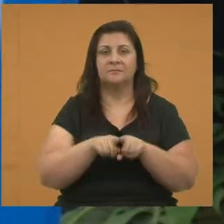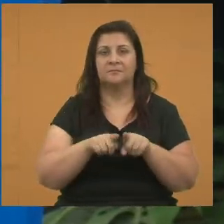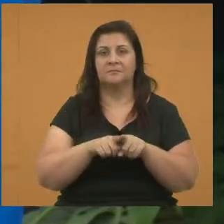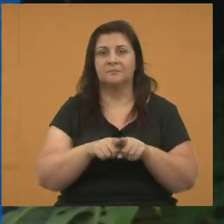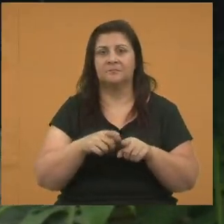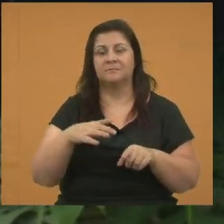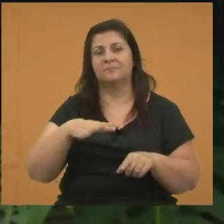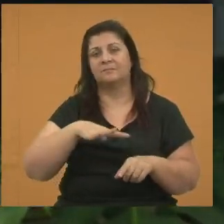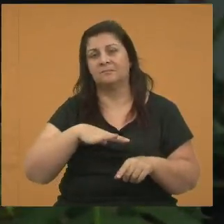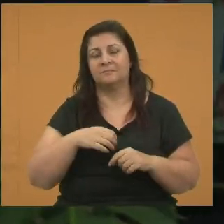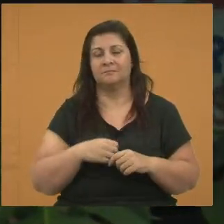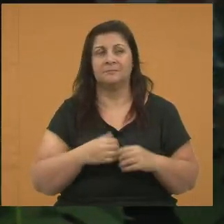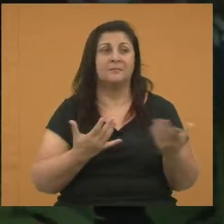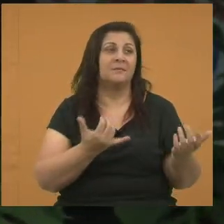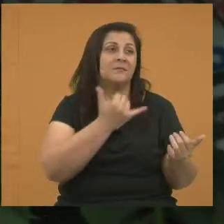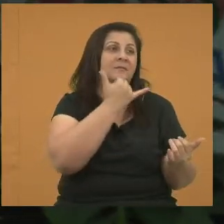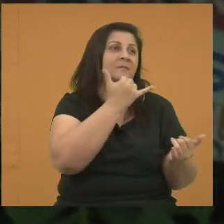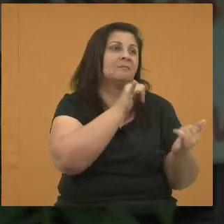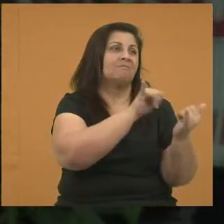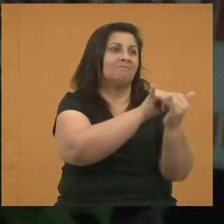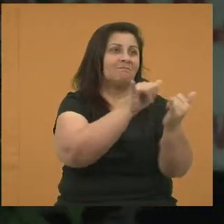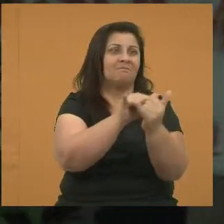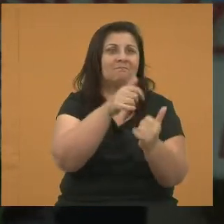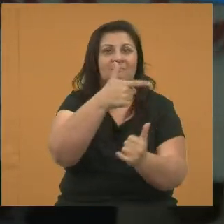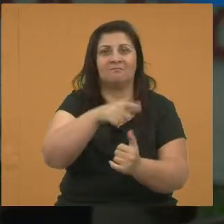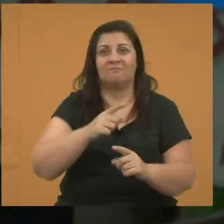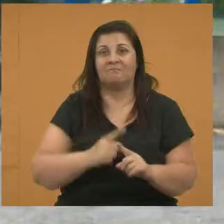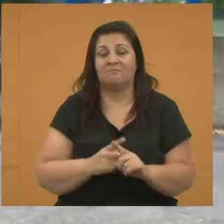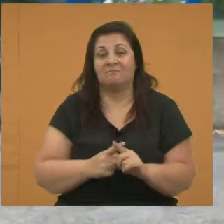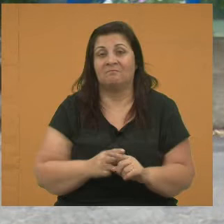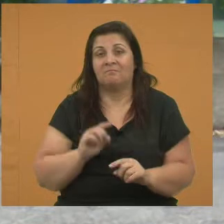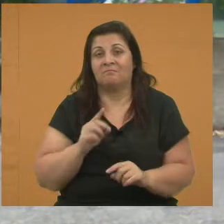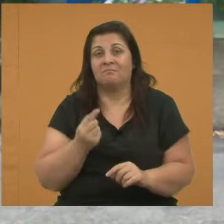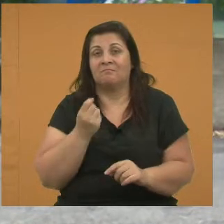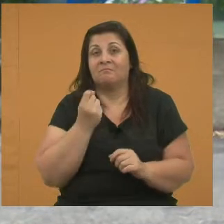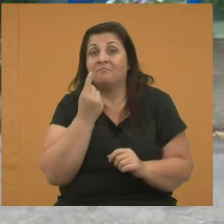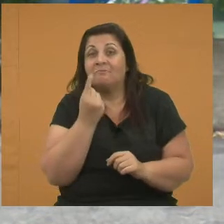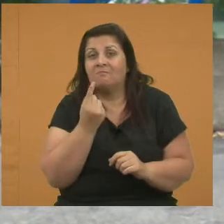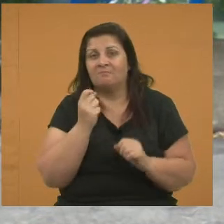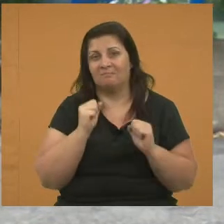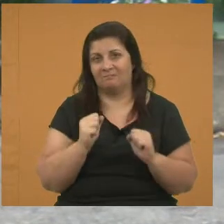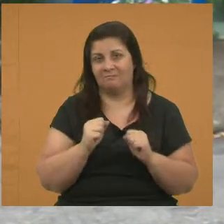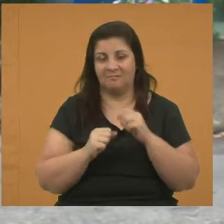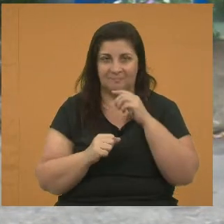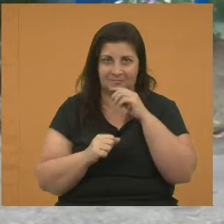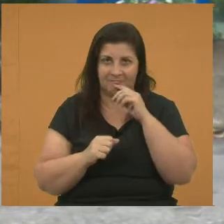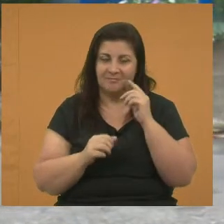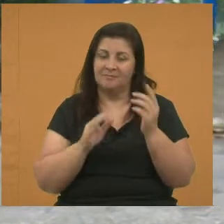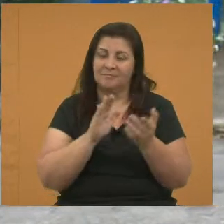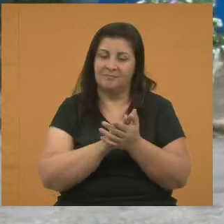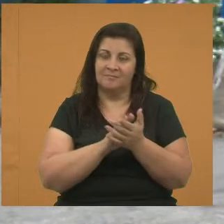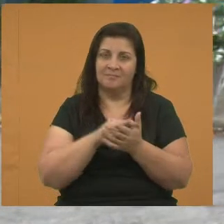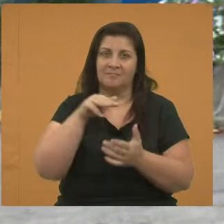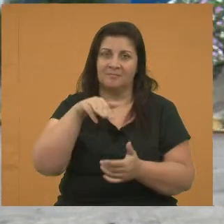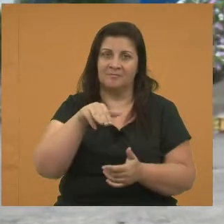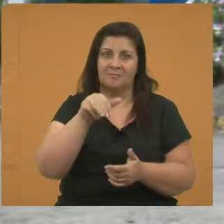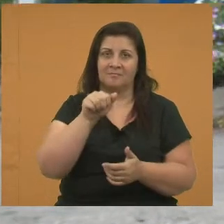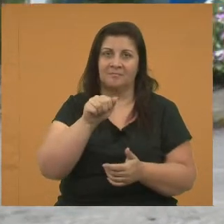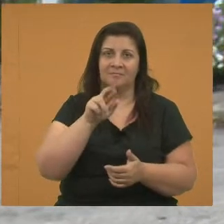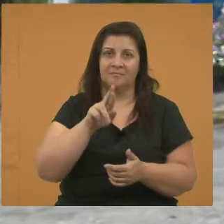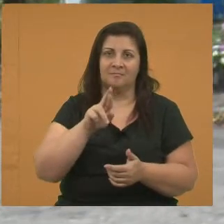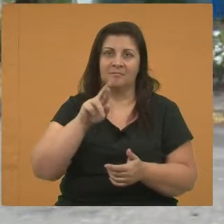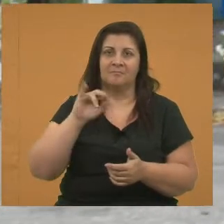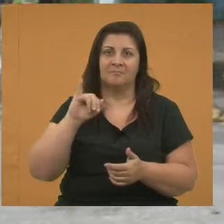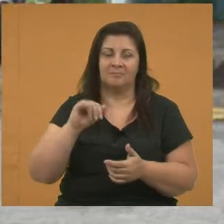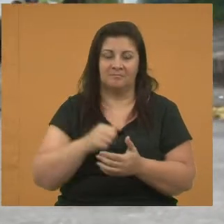desculpa a outros comerciantes, porque nós podemos, cada vereador, indicar um comerciante por ano. Está de parabéns, Mauri. Estamos na